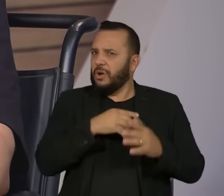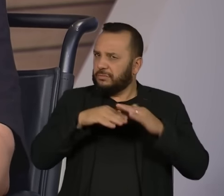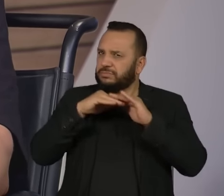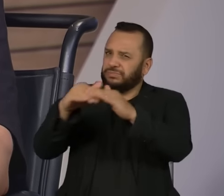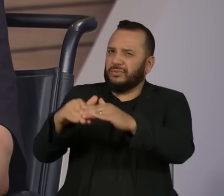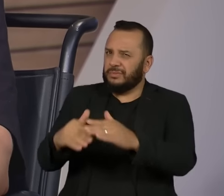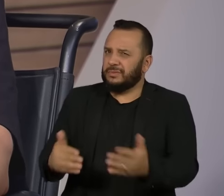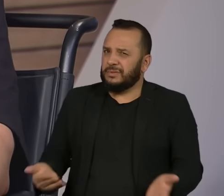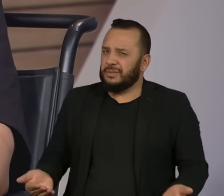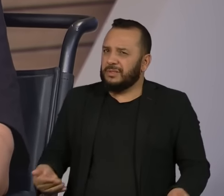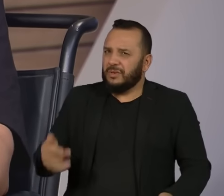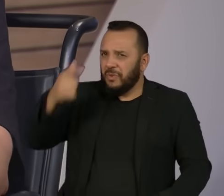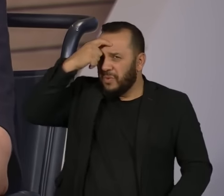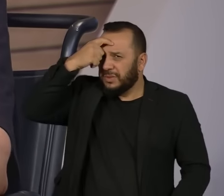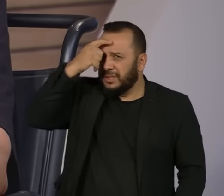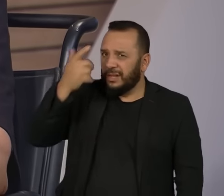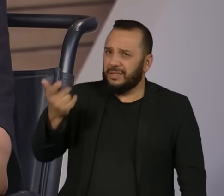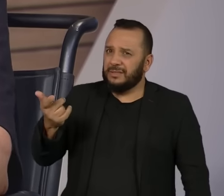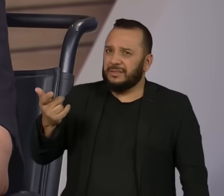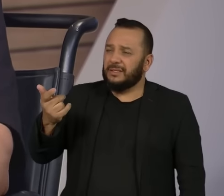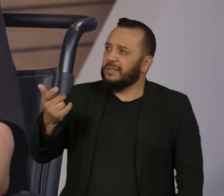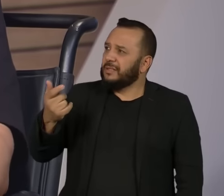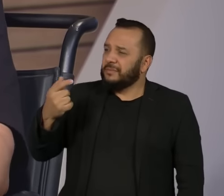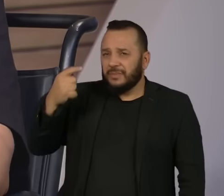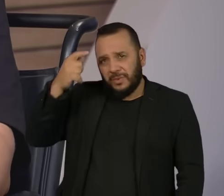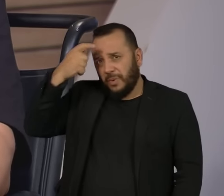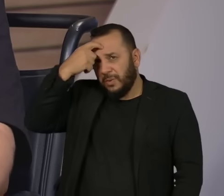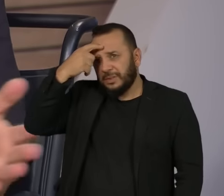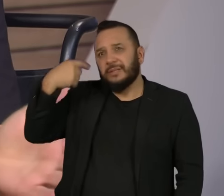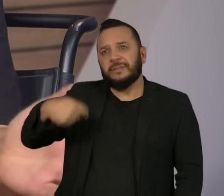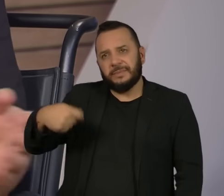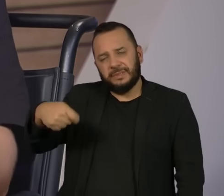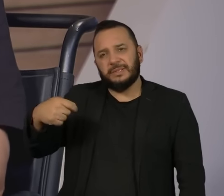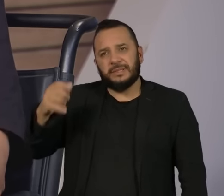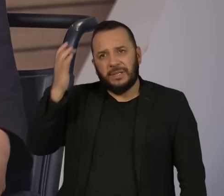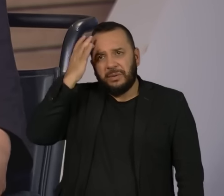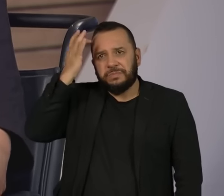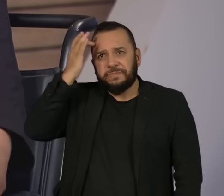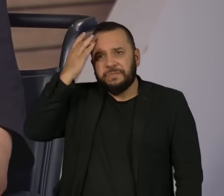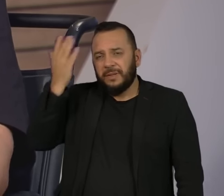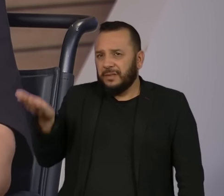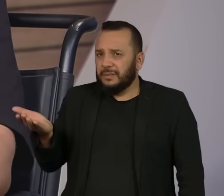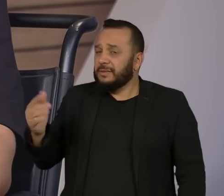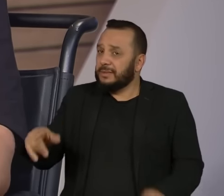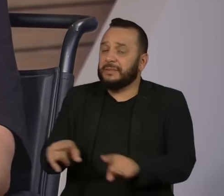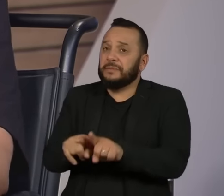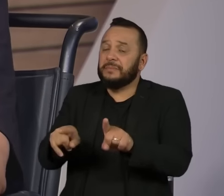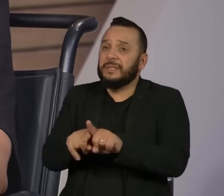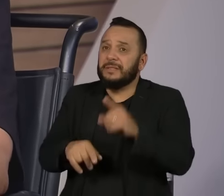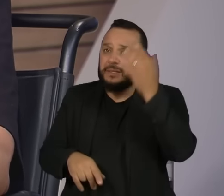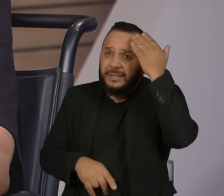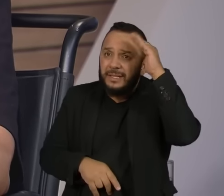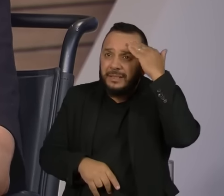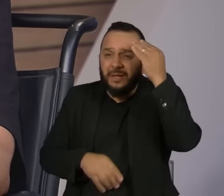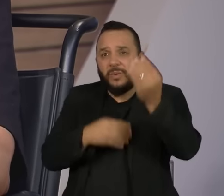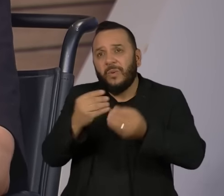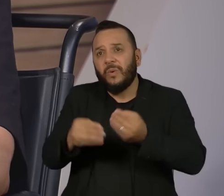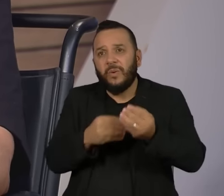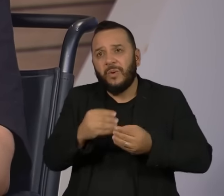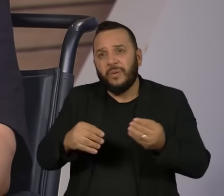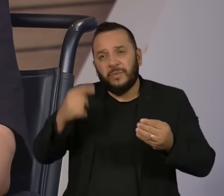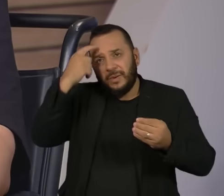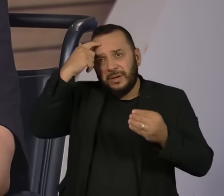a sensatez, não é, a voz da razão, e também como o Ilan disse, a compreensão do mundo das crianças, né?